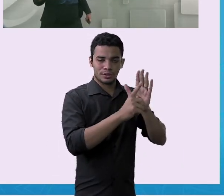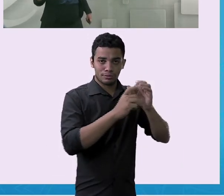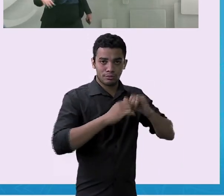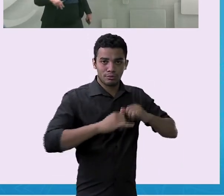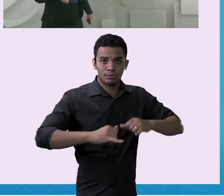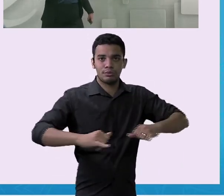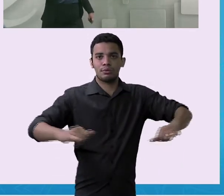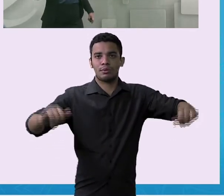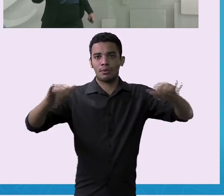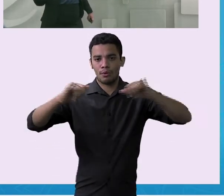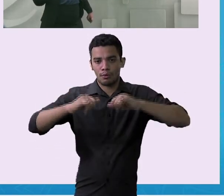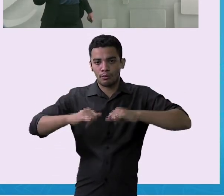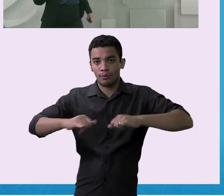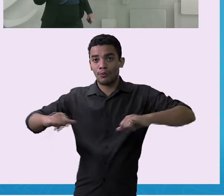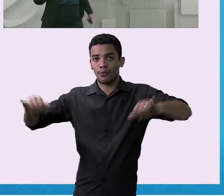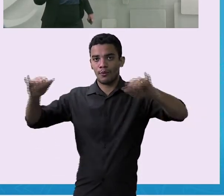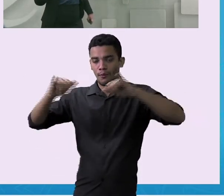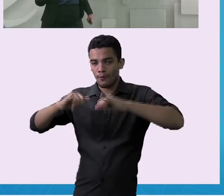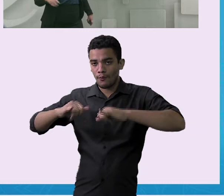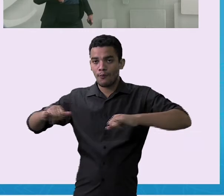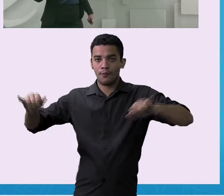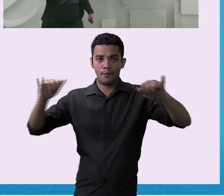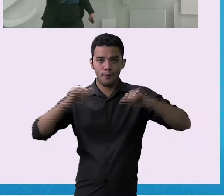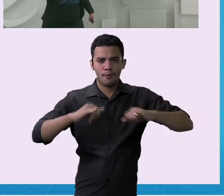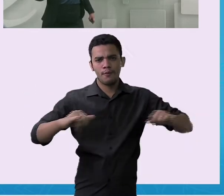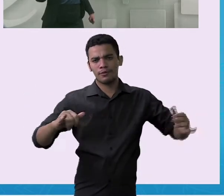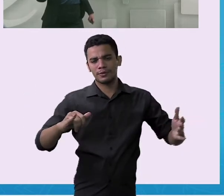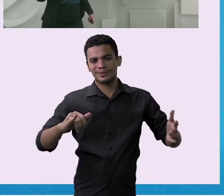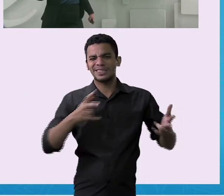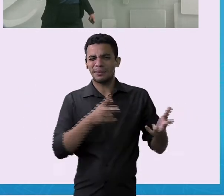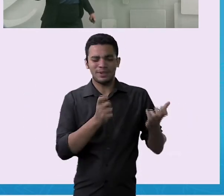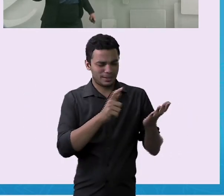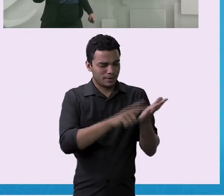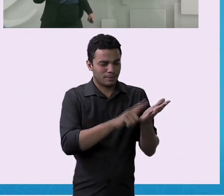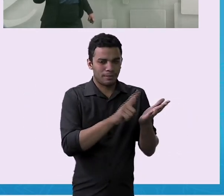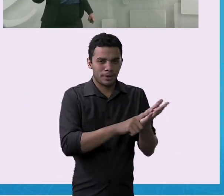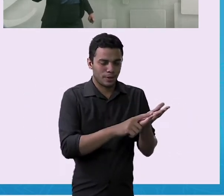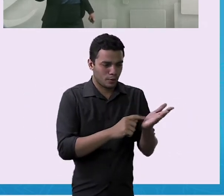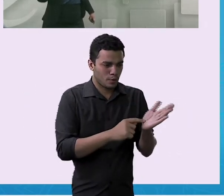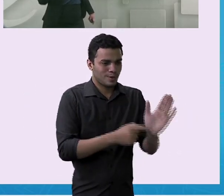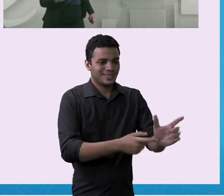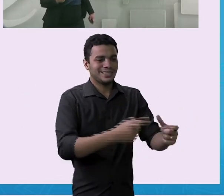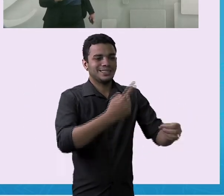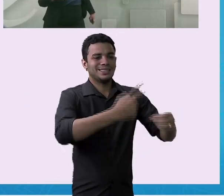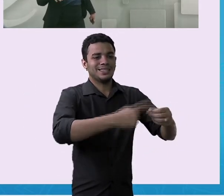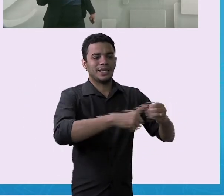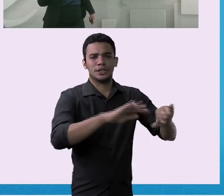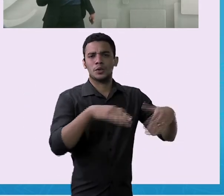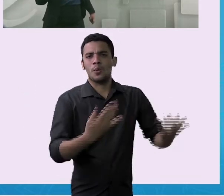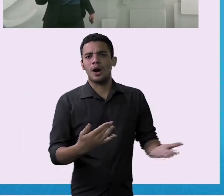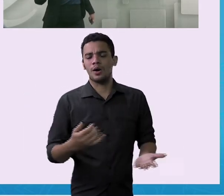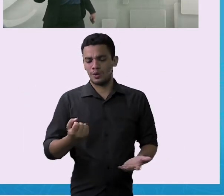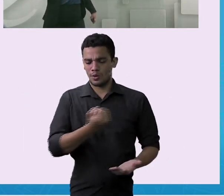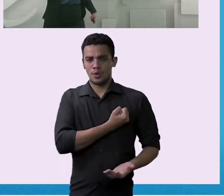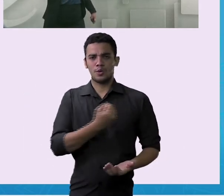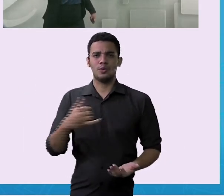Bom, viu que ele colocou todas as características da loja, onde que, qual a cidade, telefone, então ele